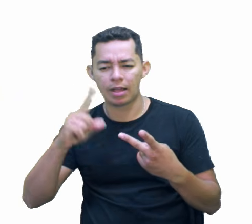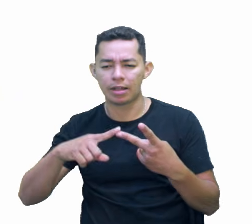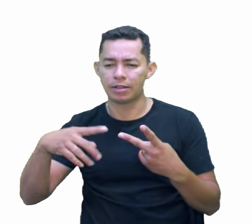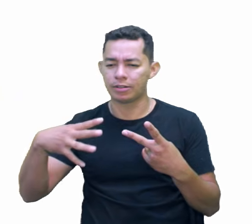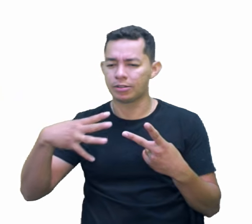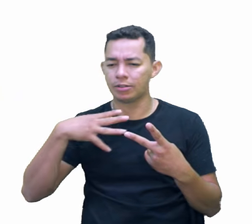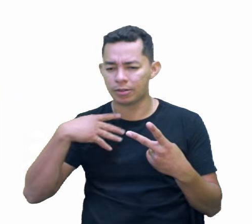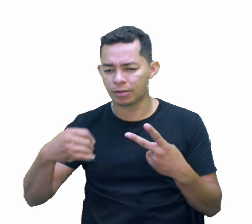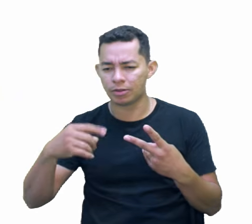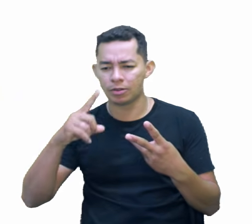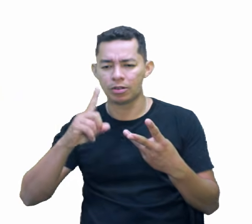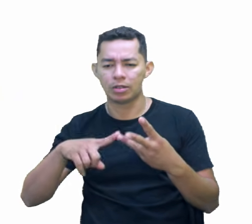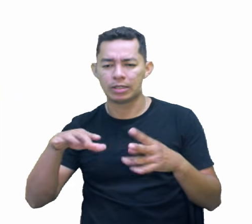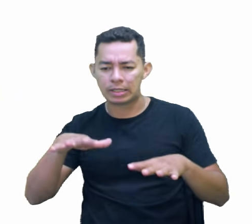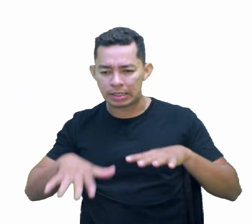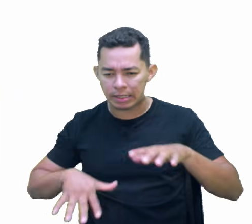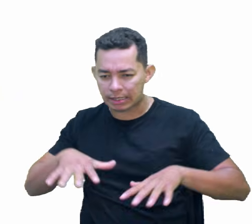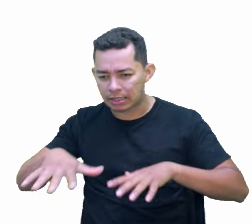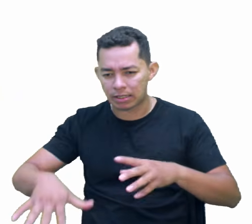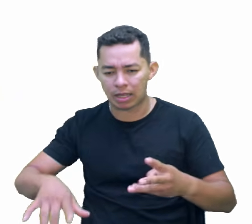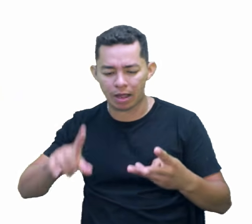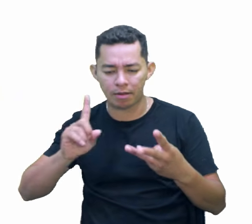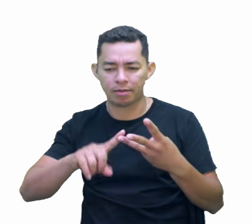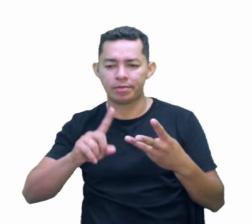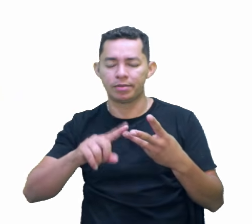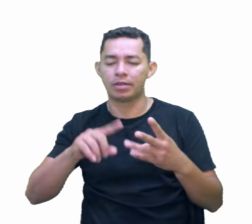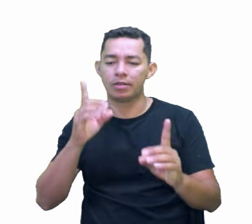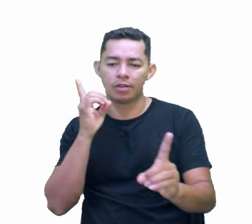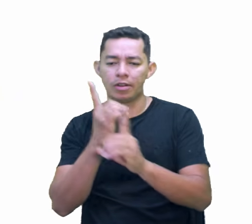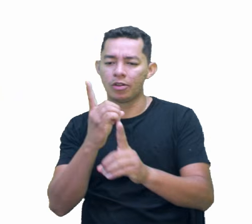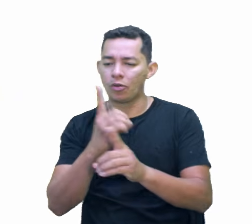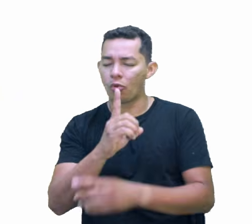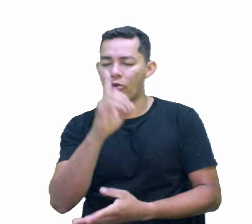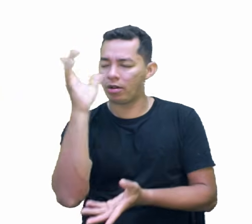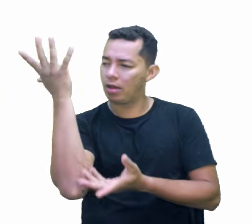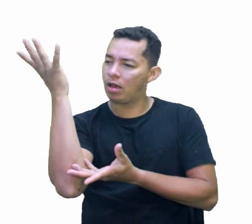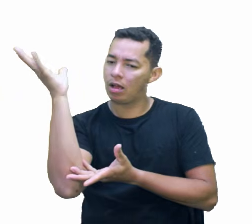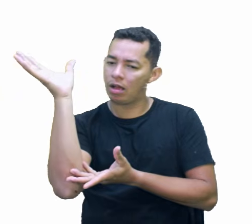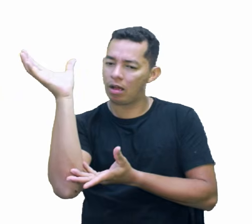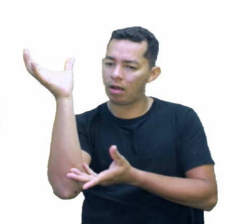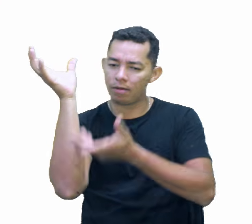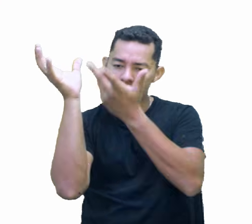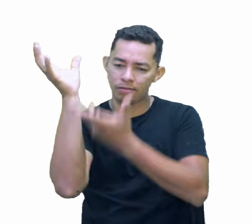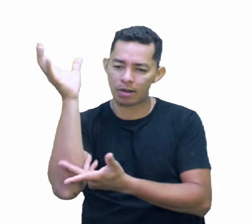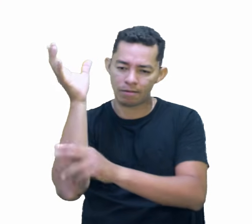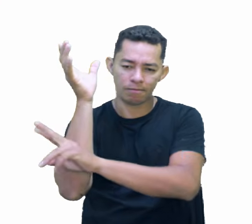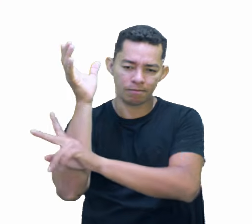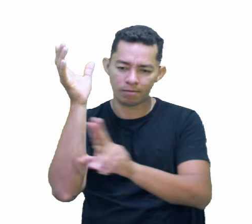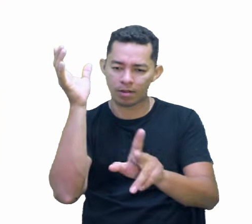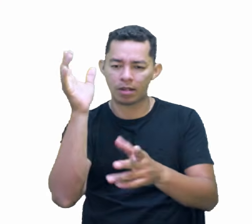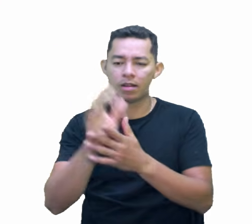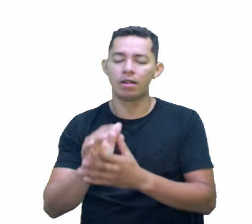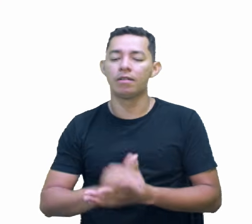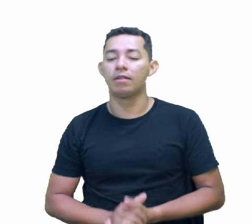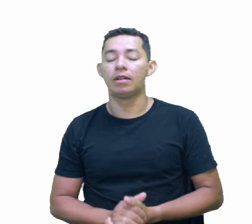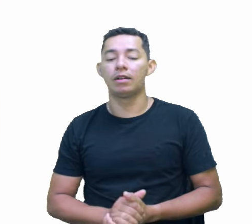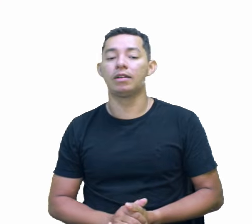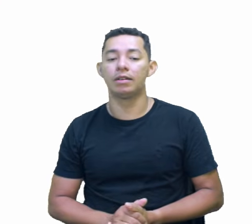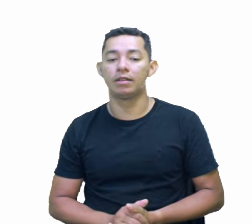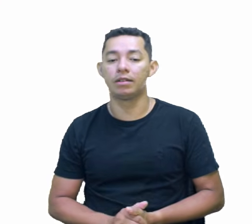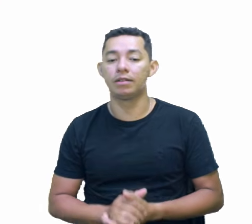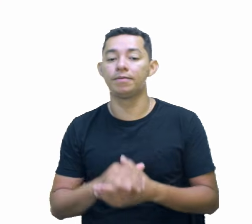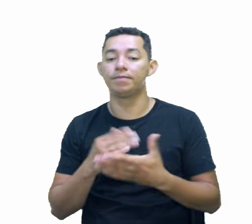com répteis, você vai se deparar com vegetais, né? Então, mamíferos